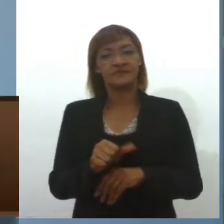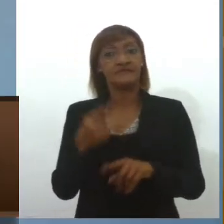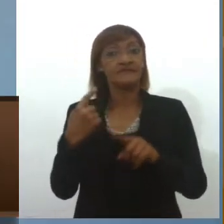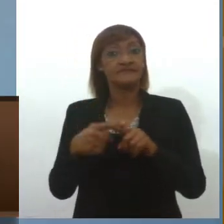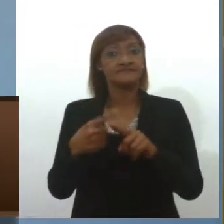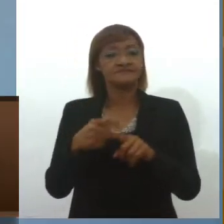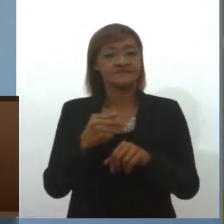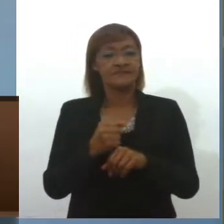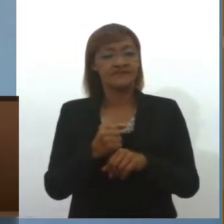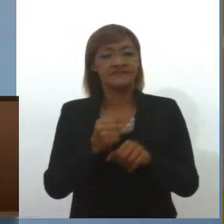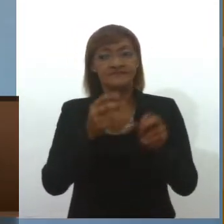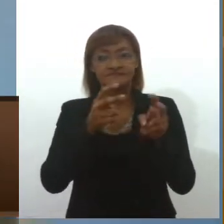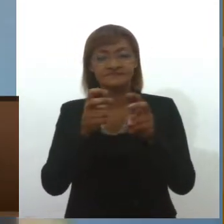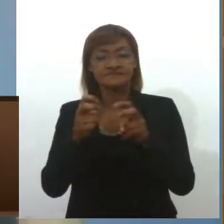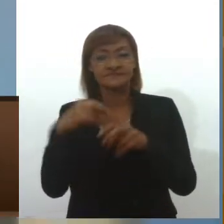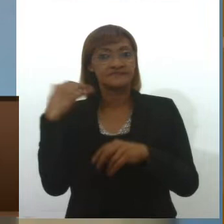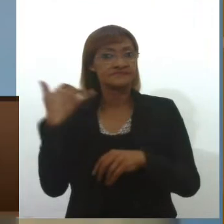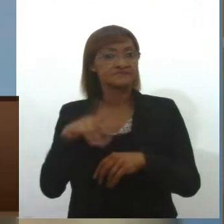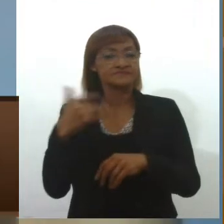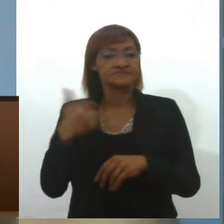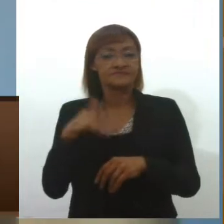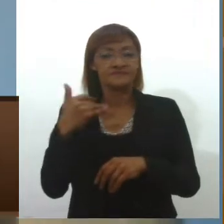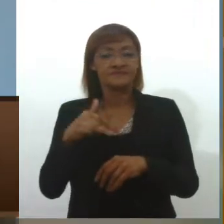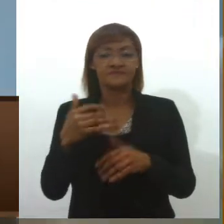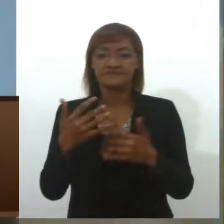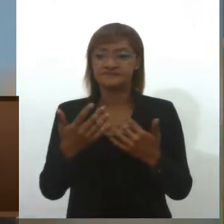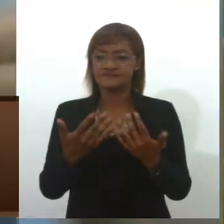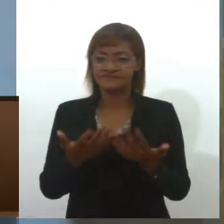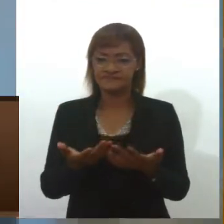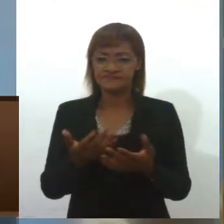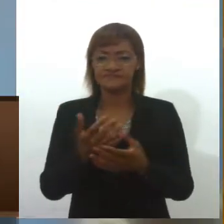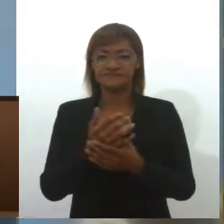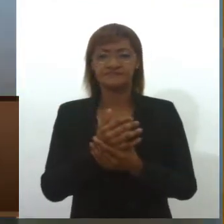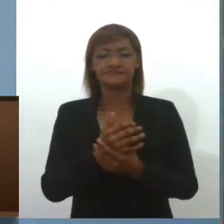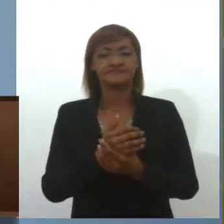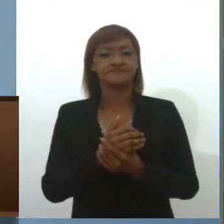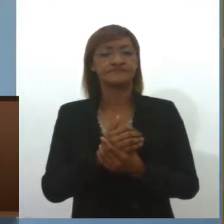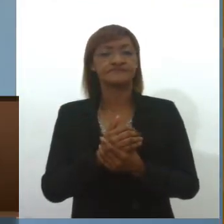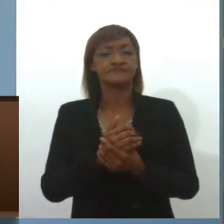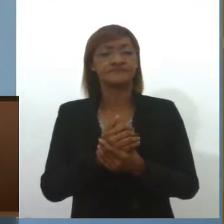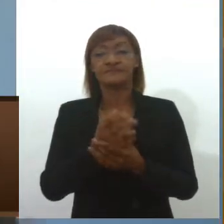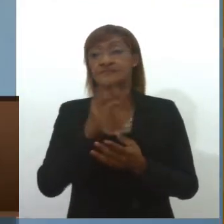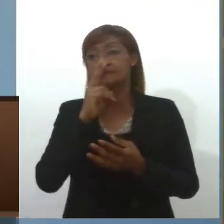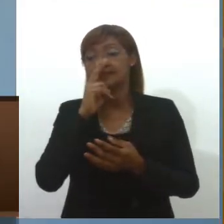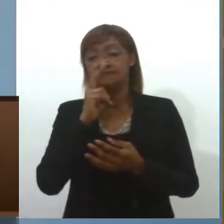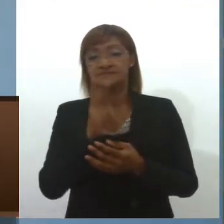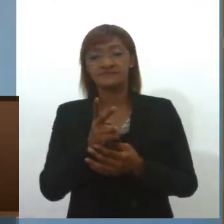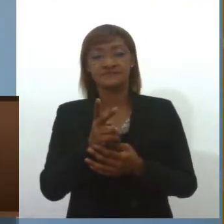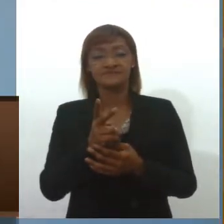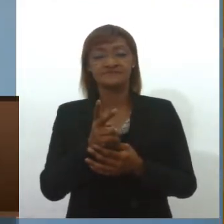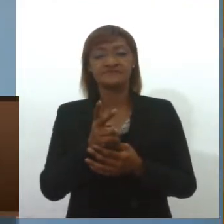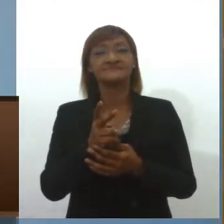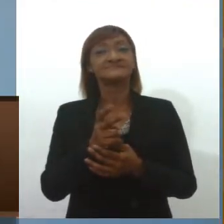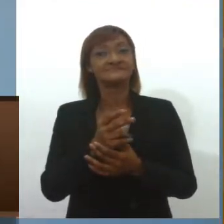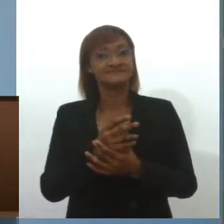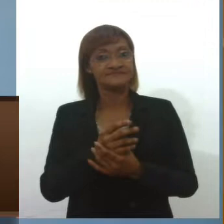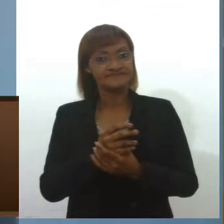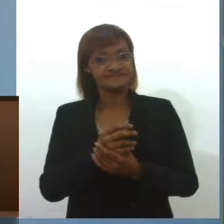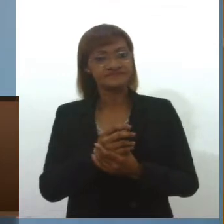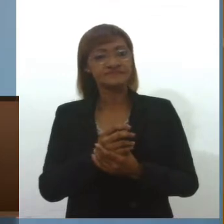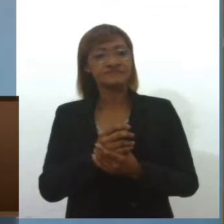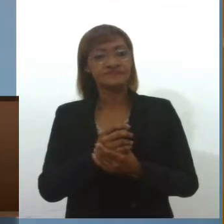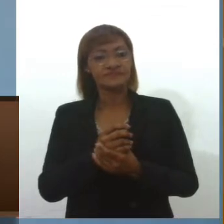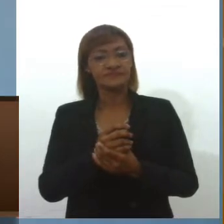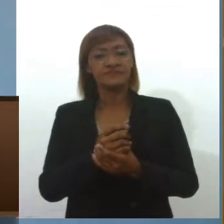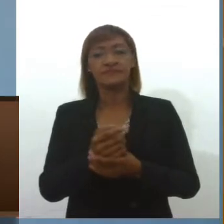custo de oferta que fazem com que os produtores reajam velozmente e ferozmente ao